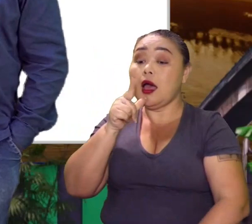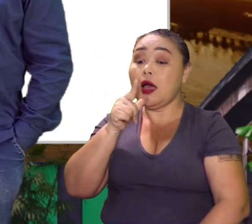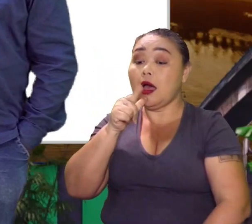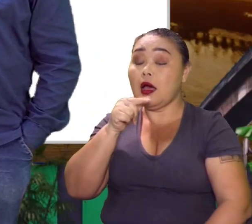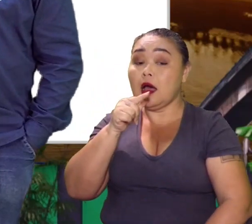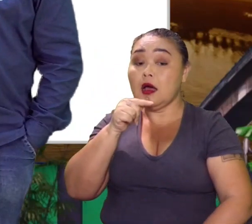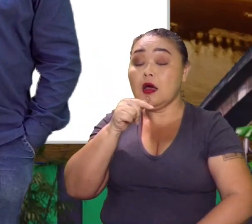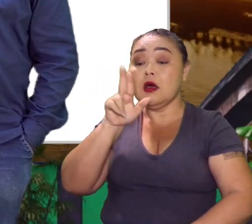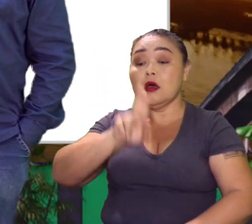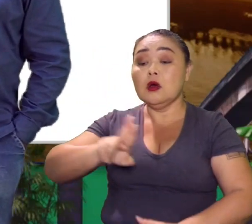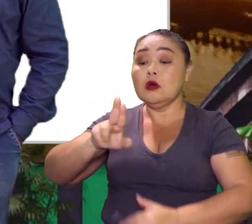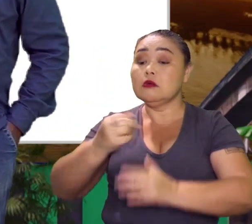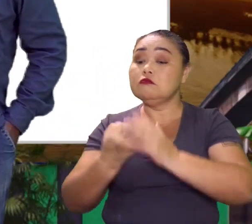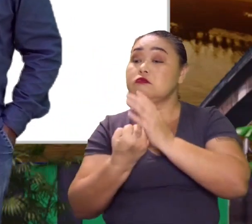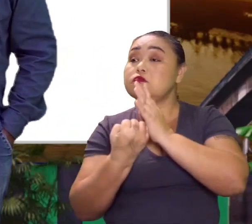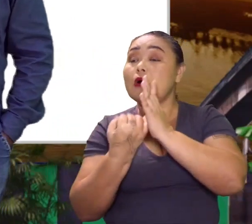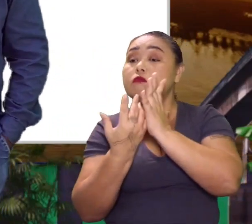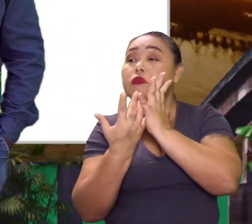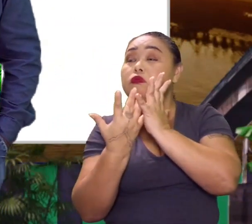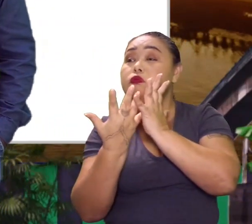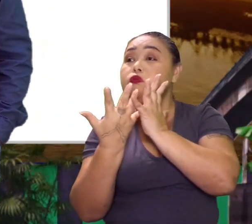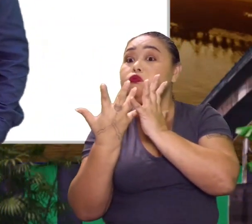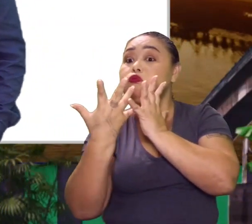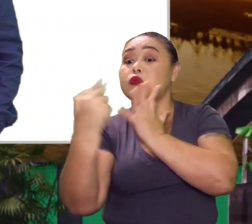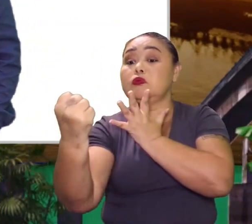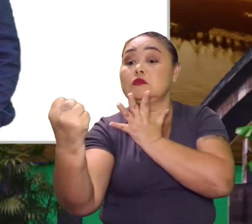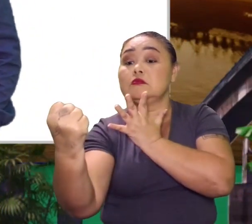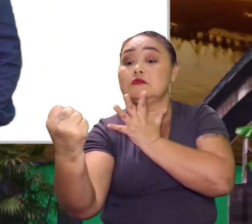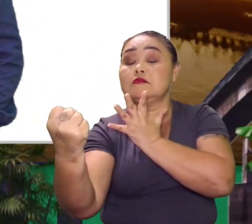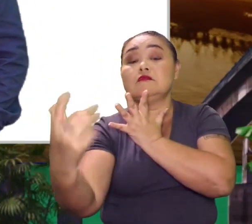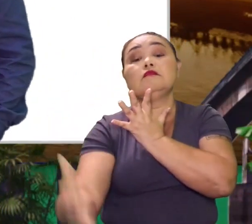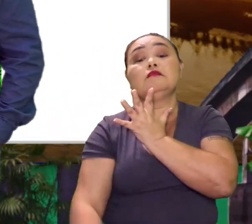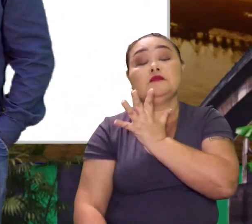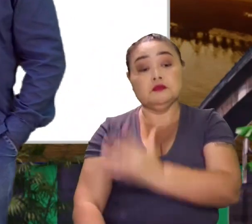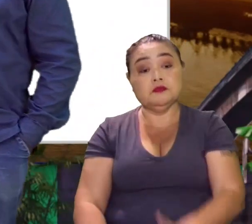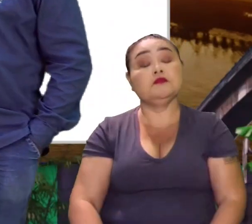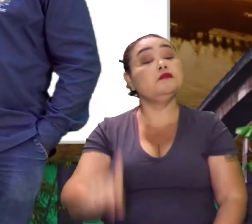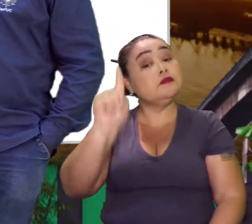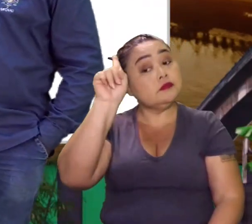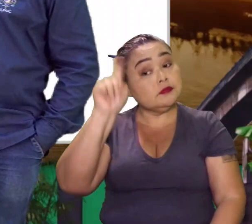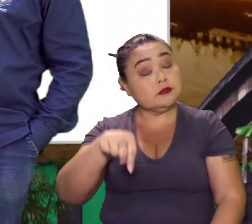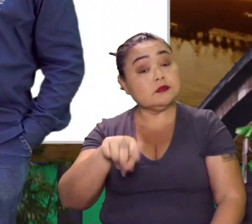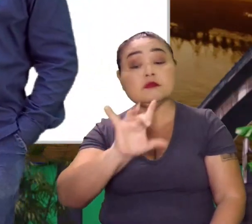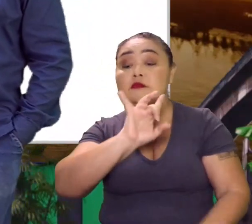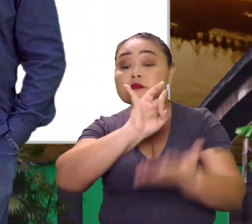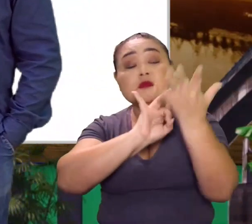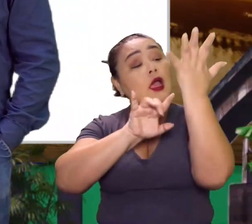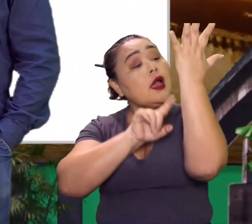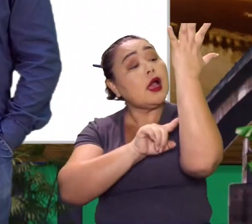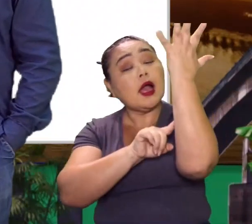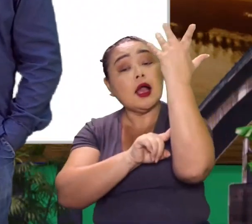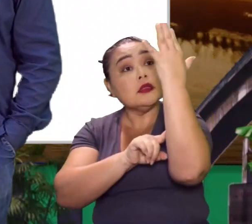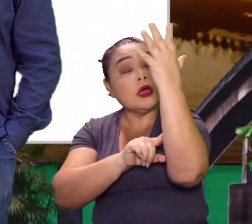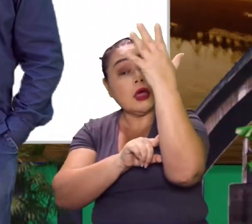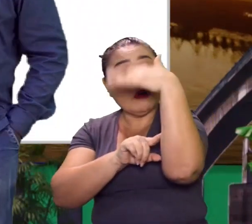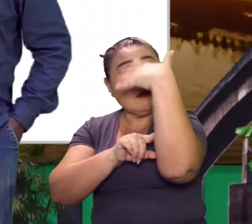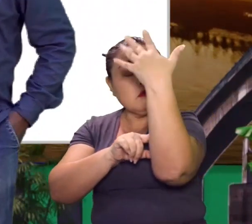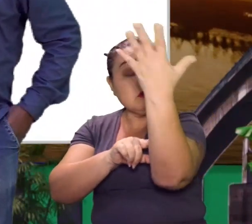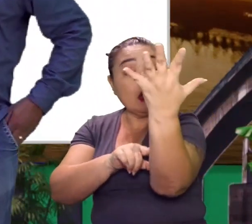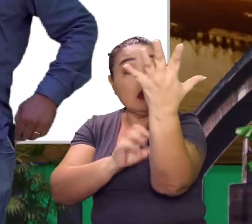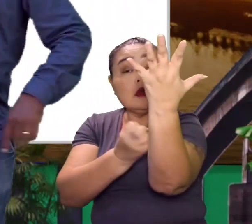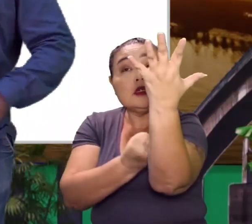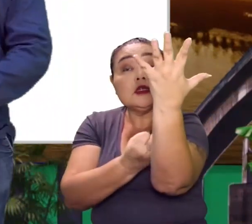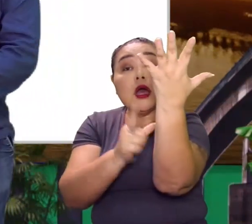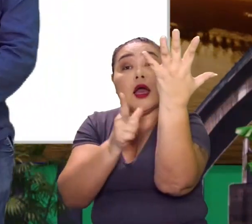através da evapotranspiração. Certo. Não é isso? Então, cada árvore que deixa de existir é uma